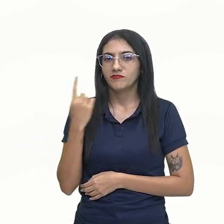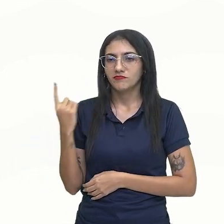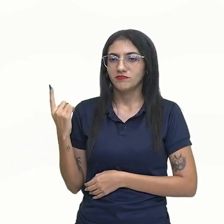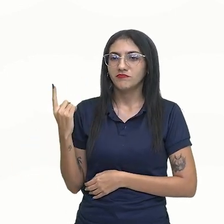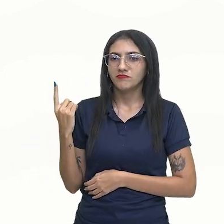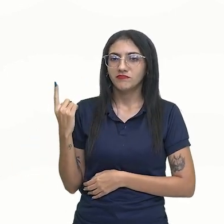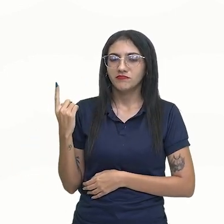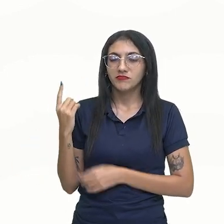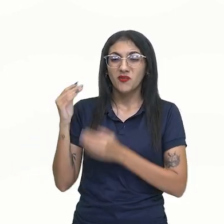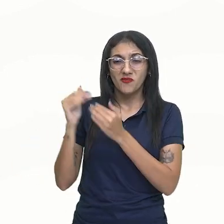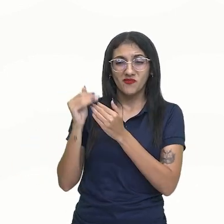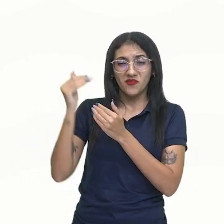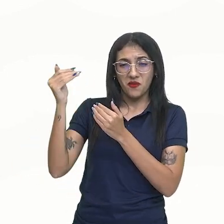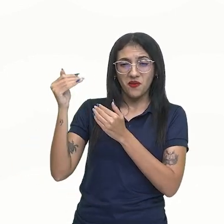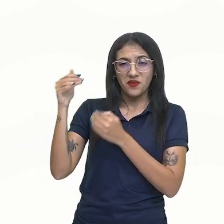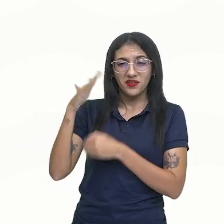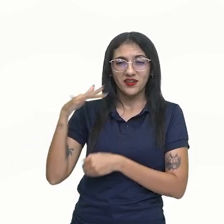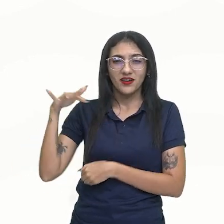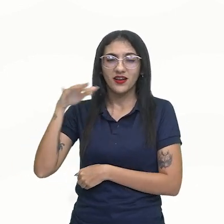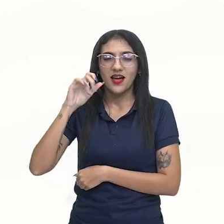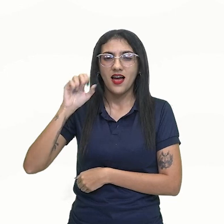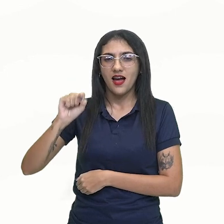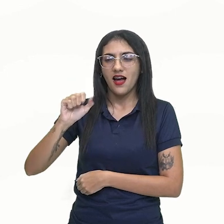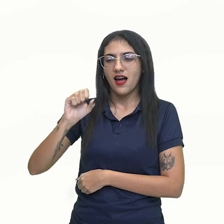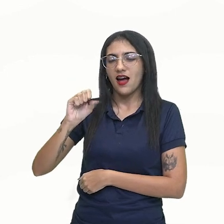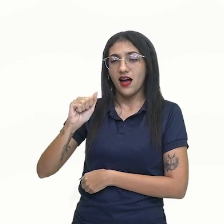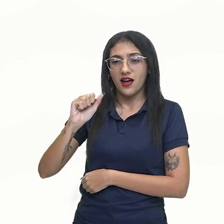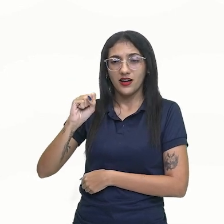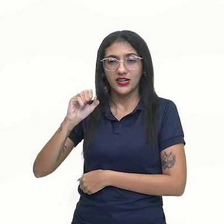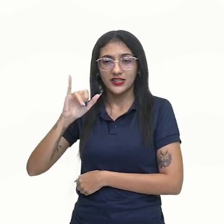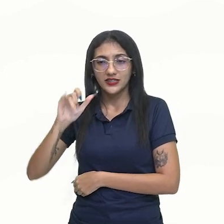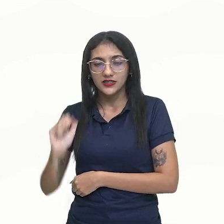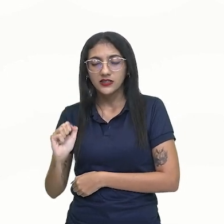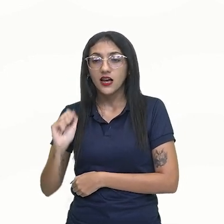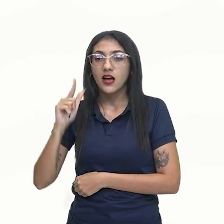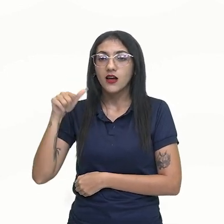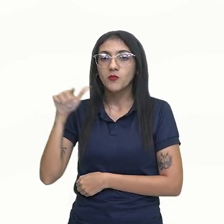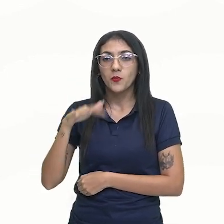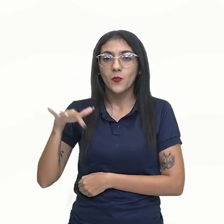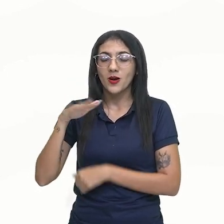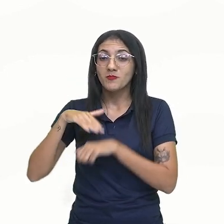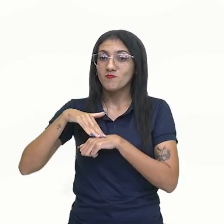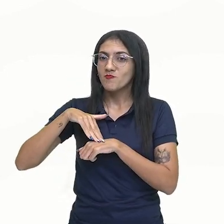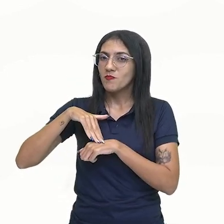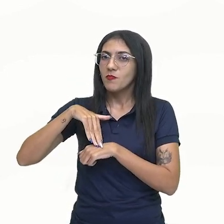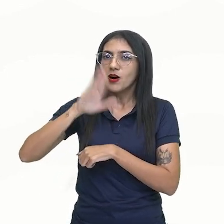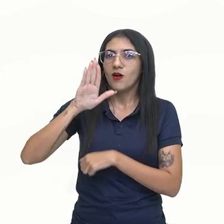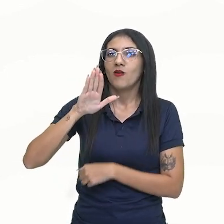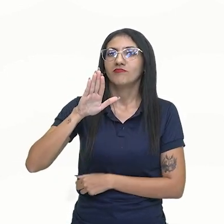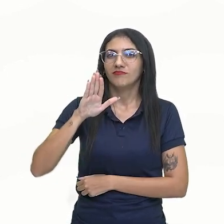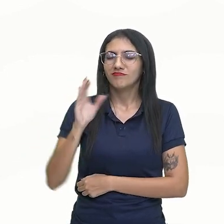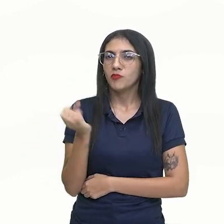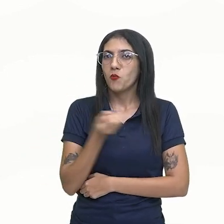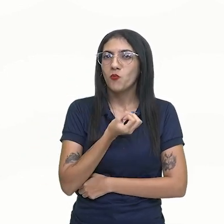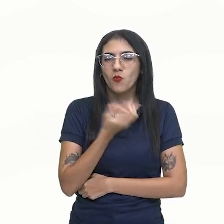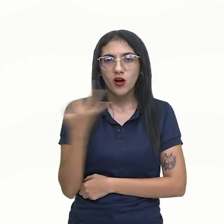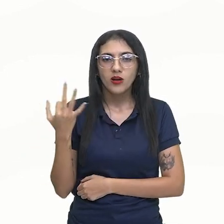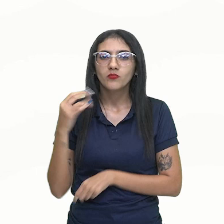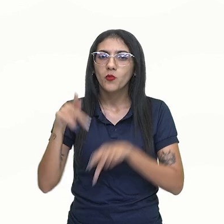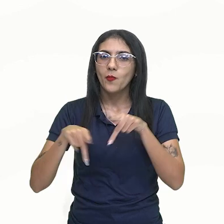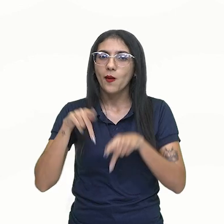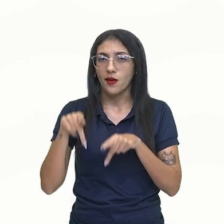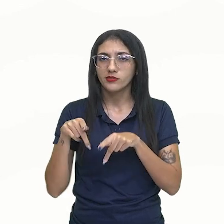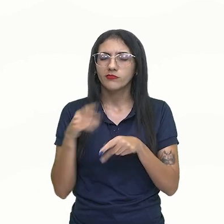Ásia é o continente onde a gente tem a concentração de pessoas maior, bem maior em comparação com